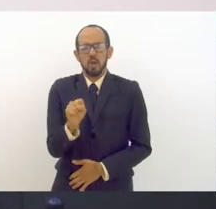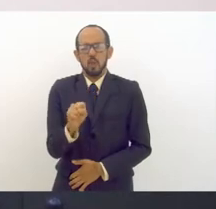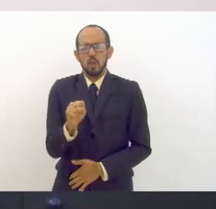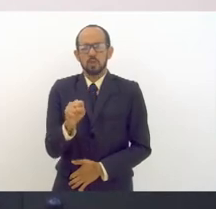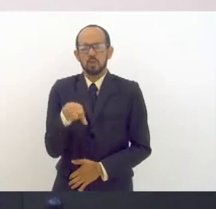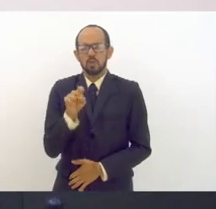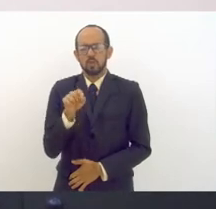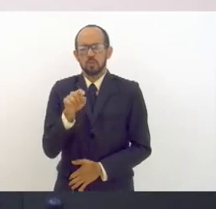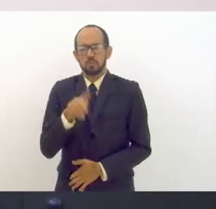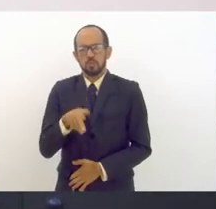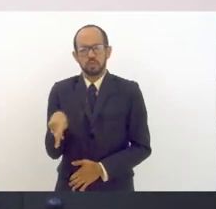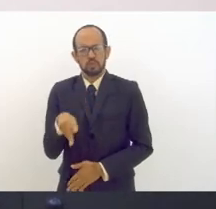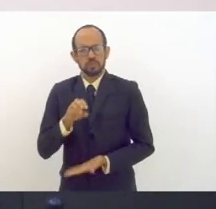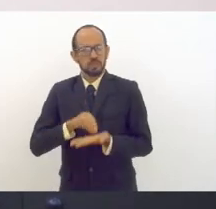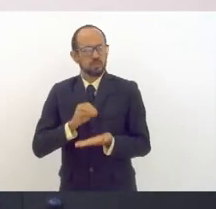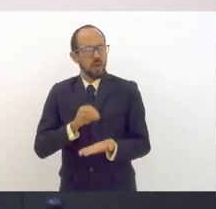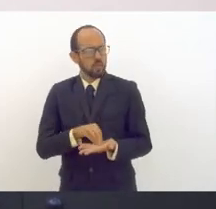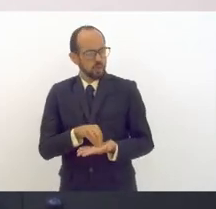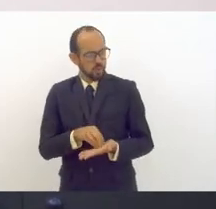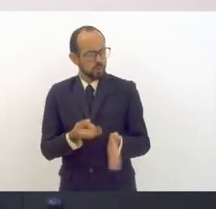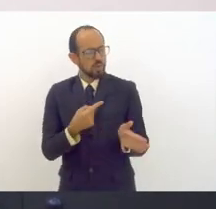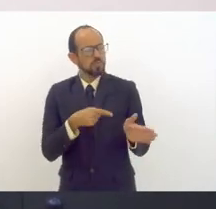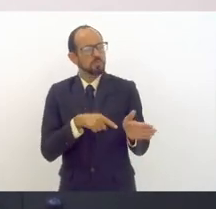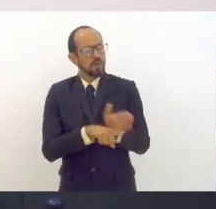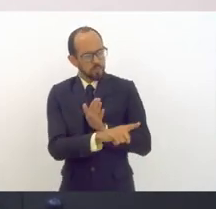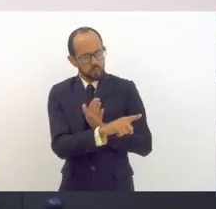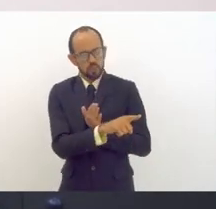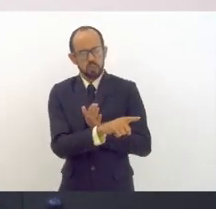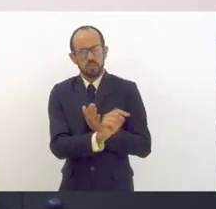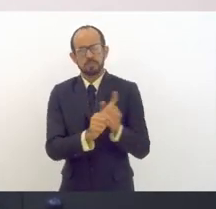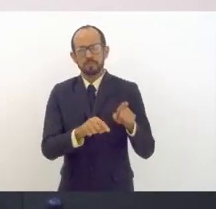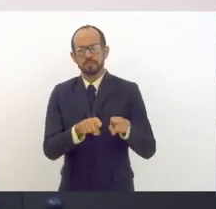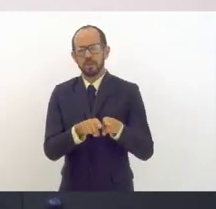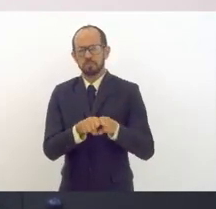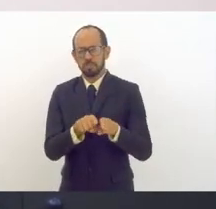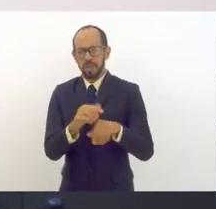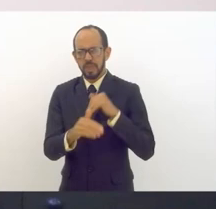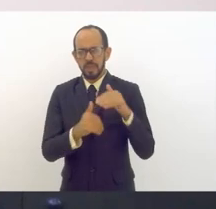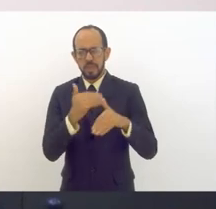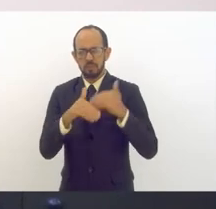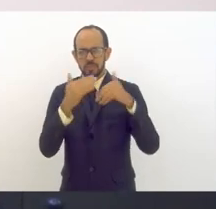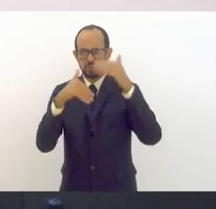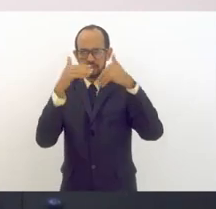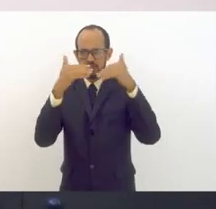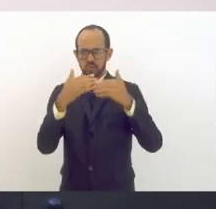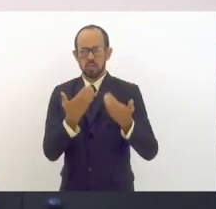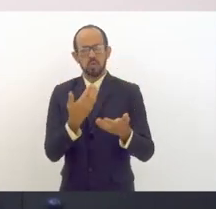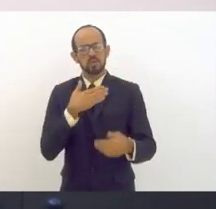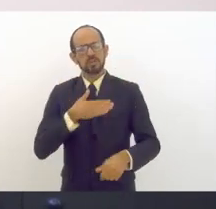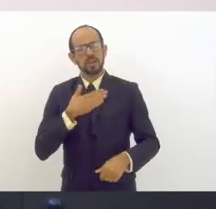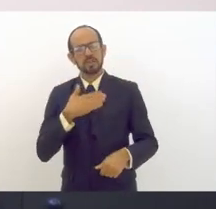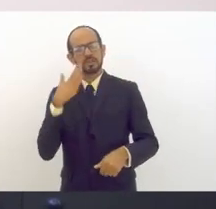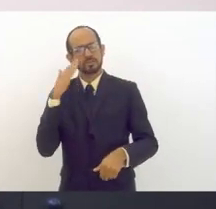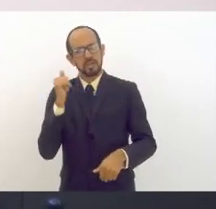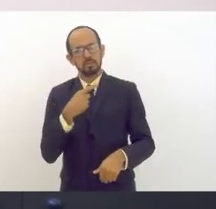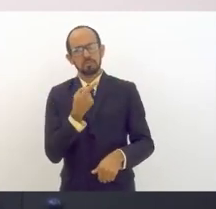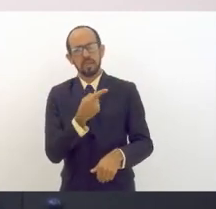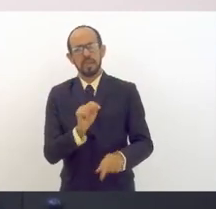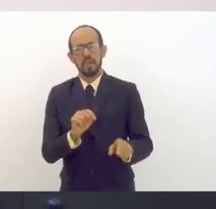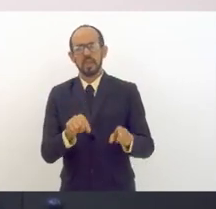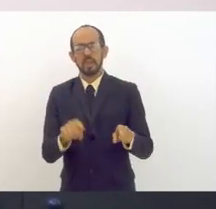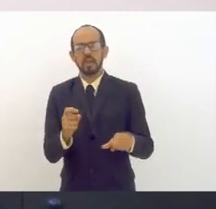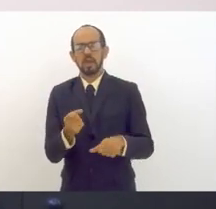13.638 vacâncias? Então, queria trazer esse ponto. Avançando rapidamente, queria saber também há quantas anos, usando a mesma expressão,